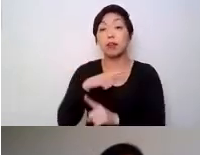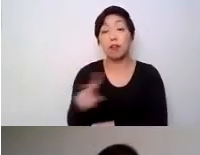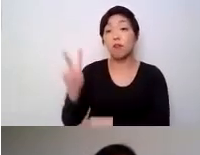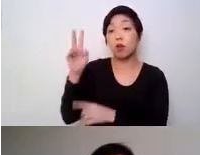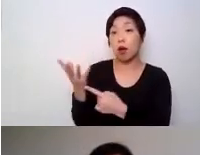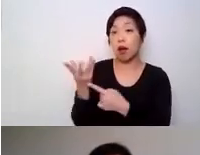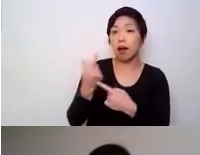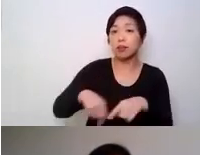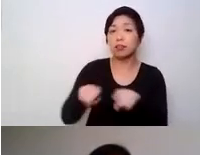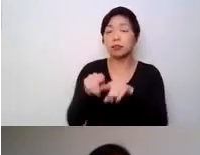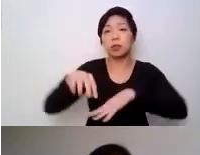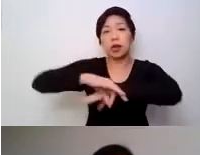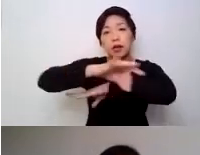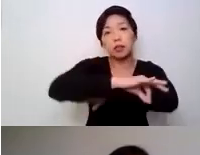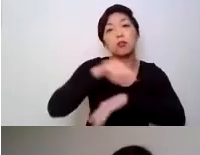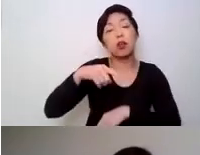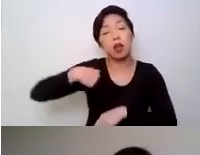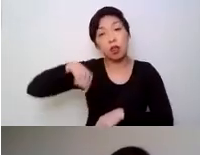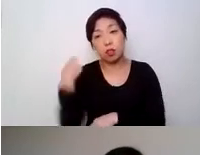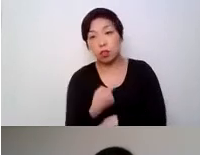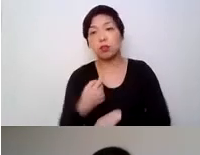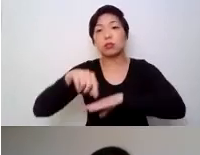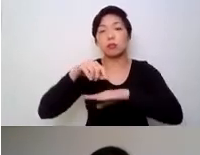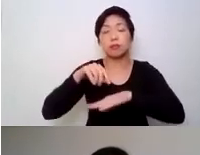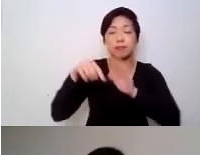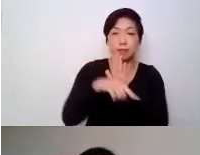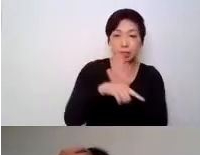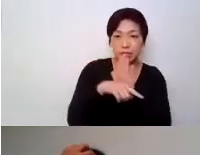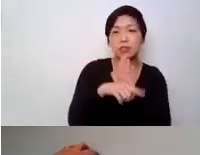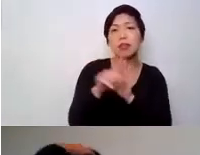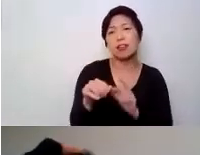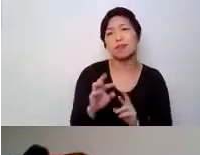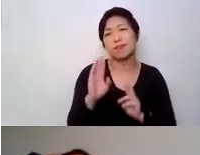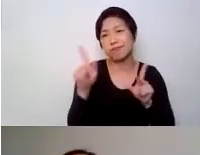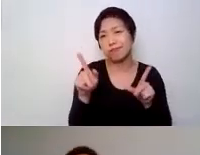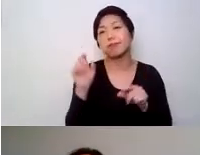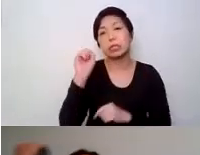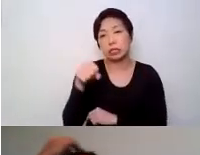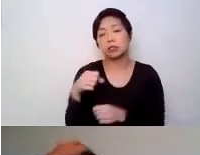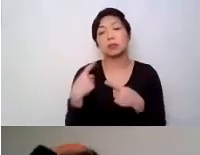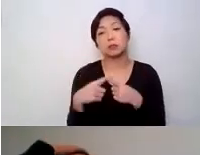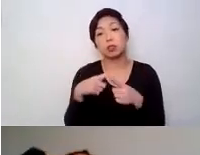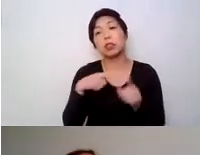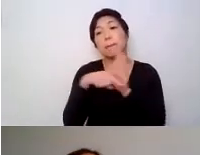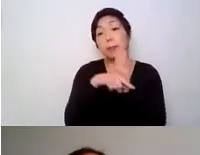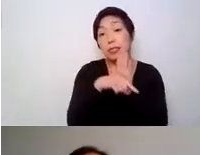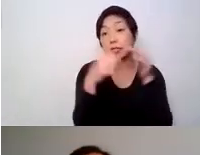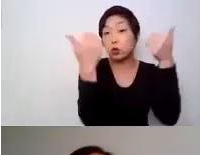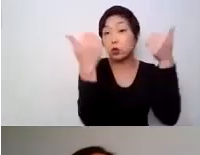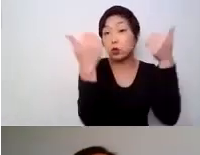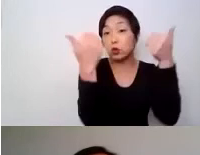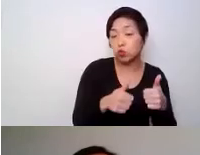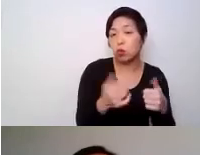essa pesquisa que a gente faz também ela é um pouco fora da curva porque existem pesquisas sobre escultores fazendo